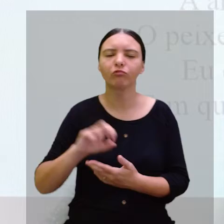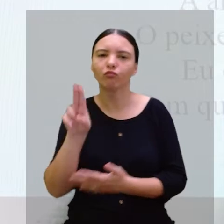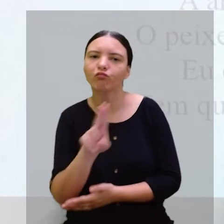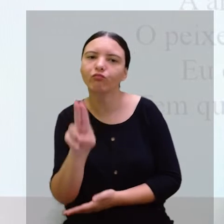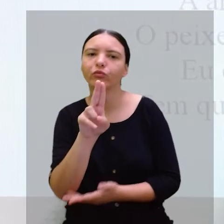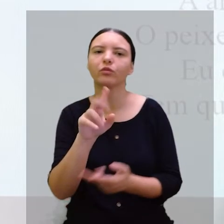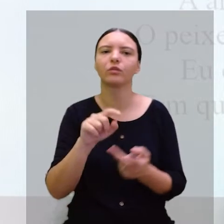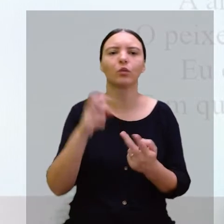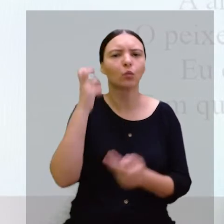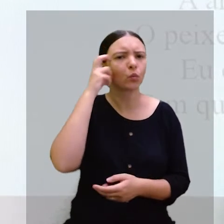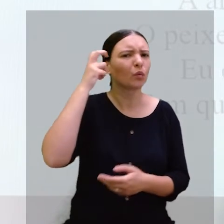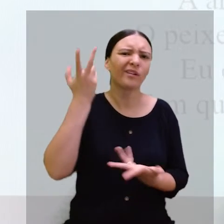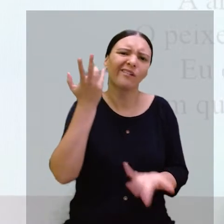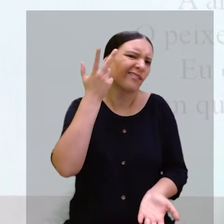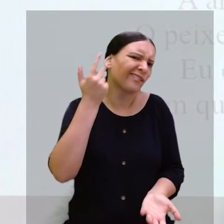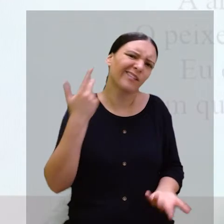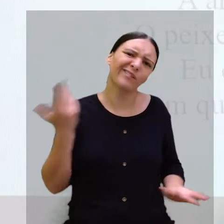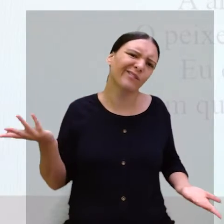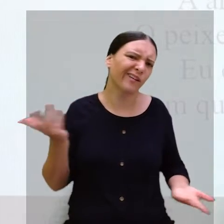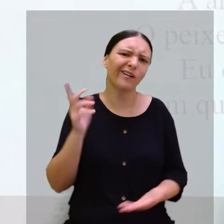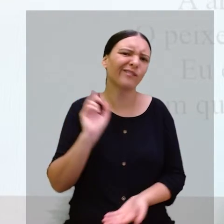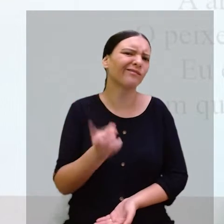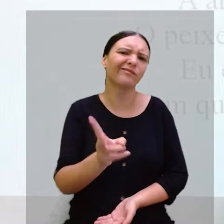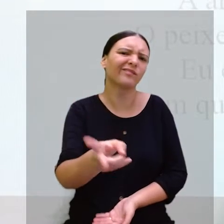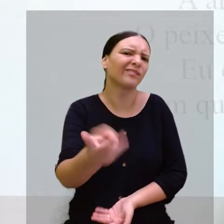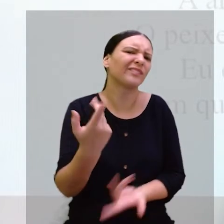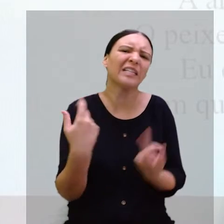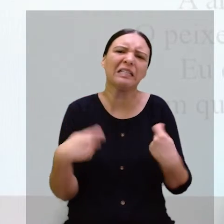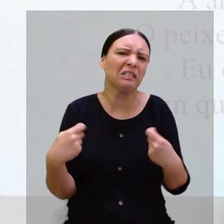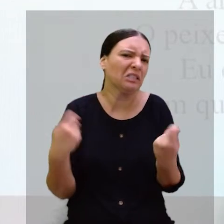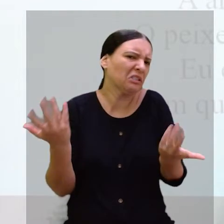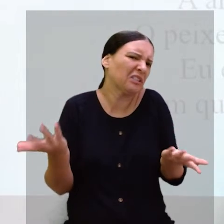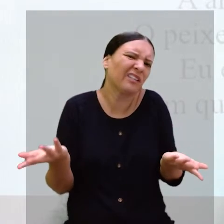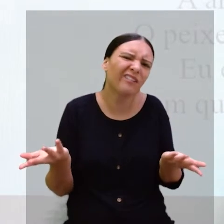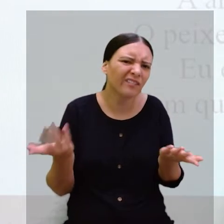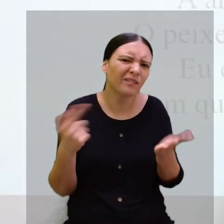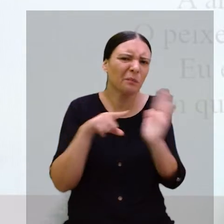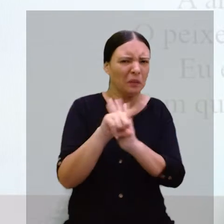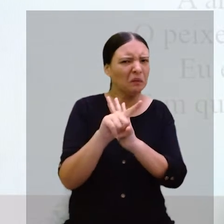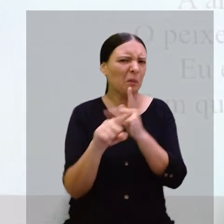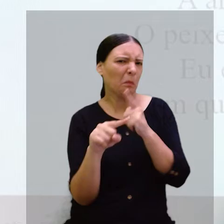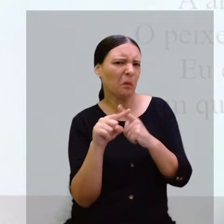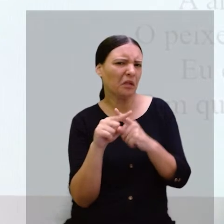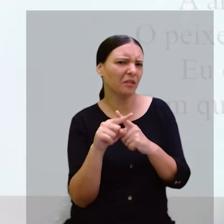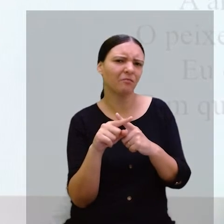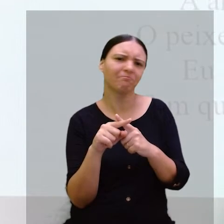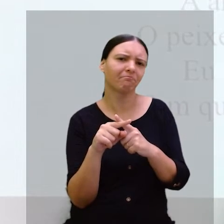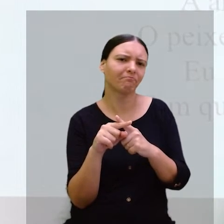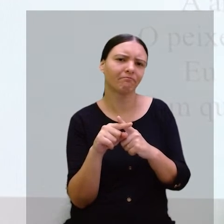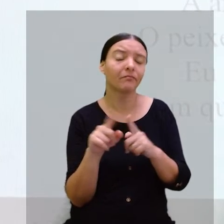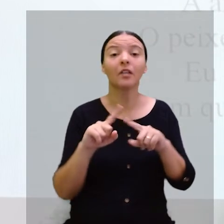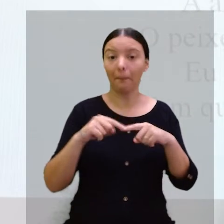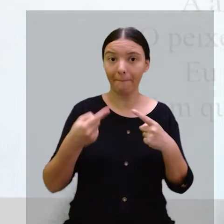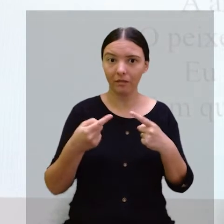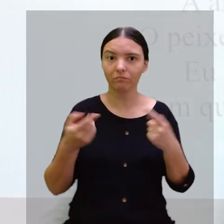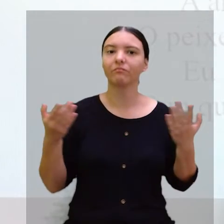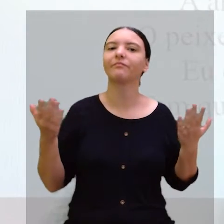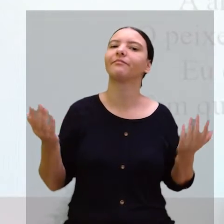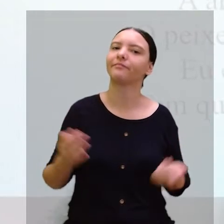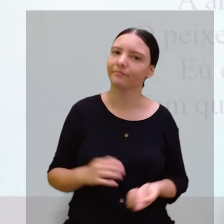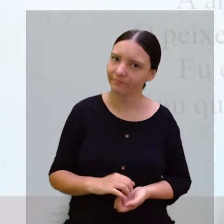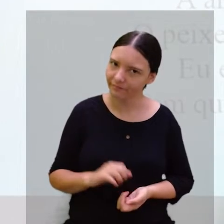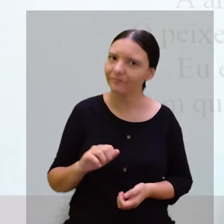consumir cultura é alguma coisa tão natural o tempo todo, que talvez nem precisasse, de fato, de perguntar o porquê. Mas ainda assim eu vou cometer, né,